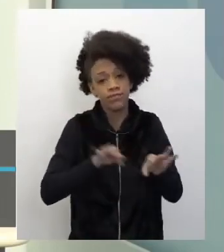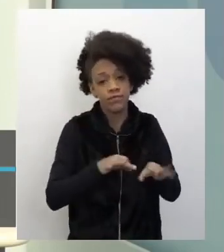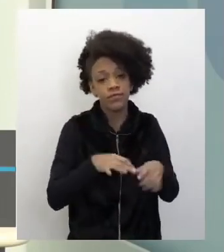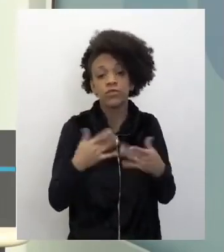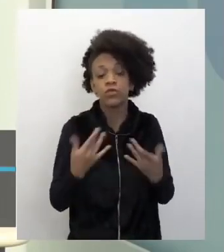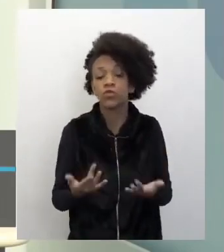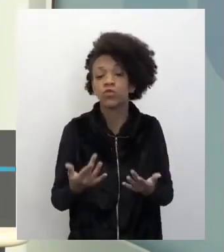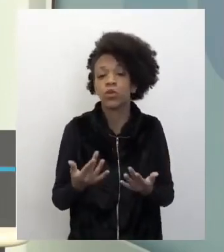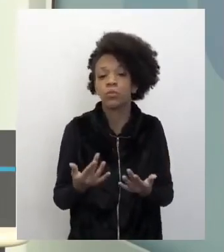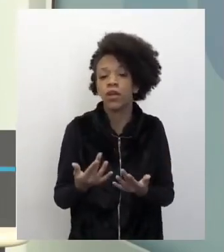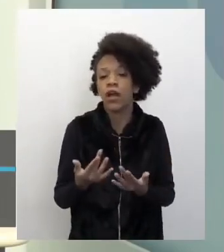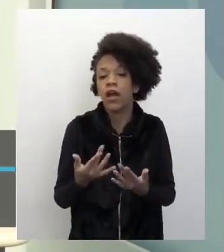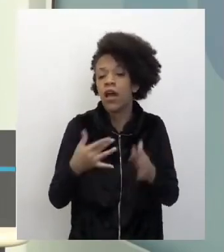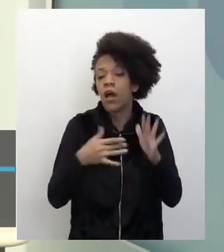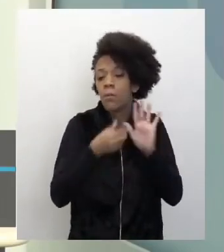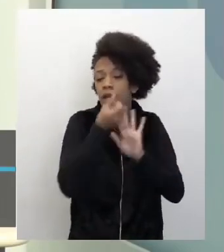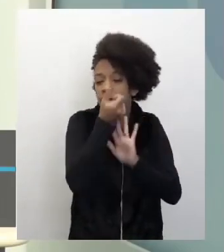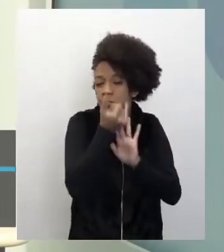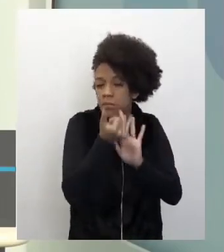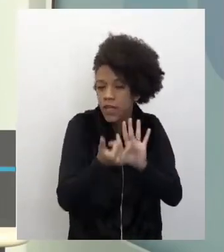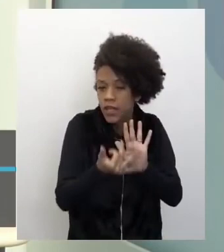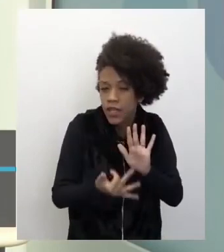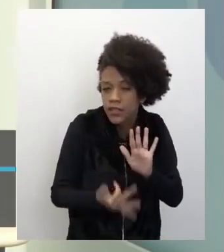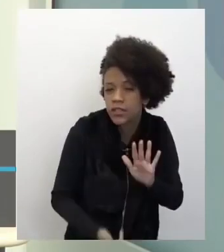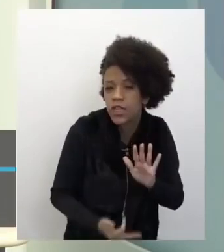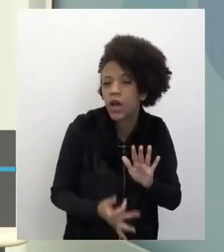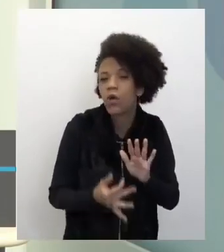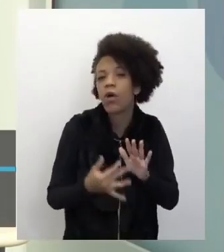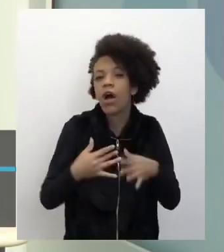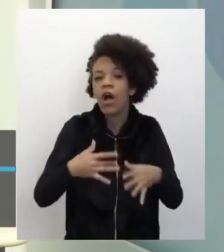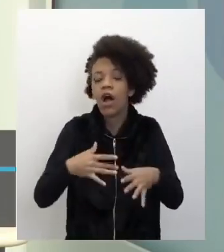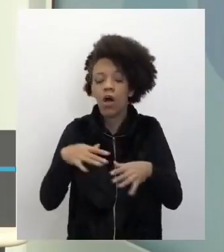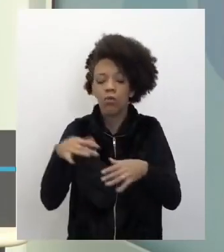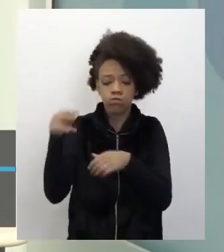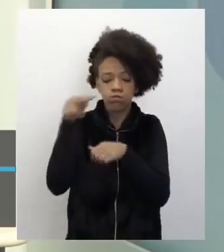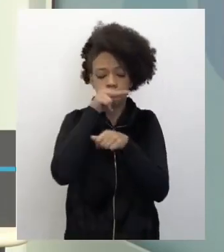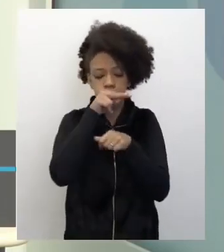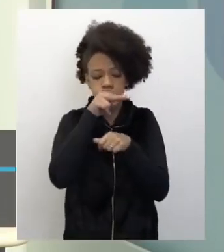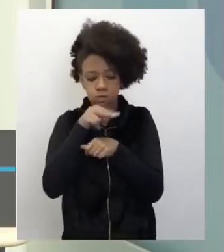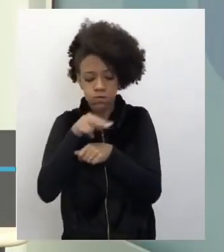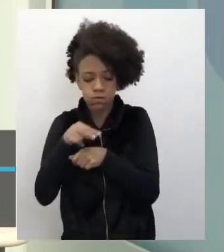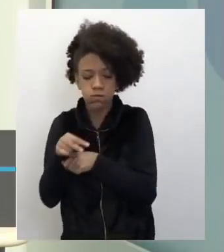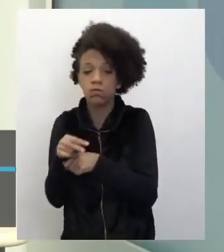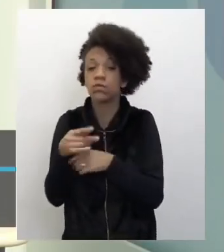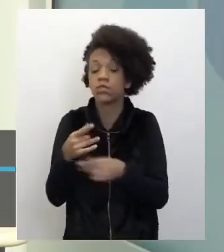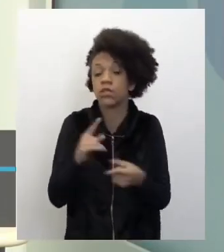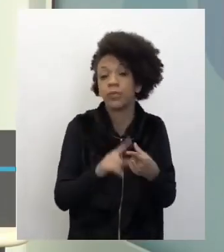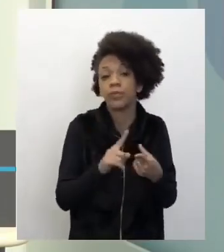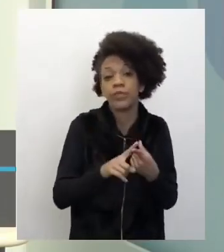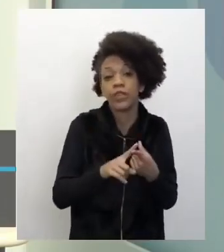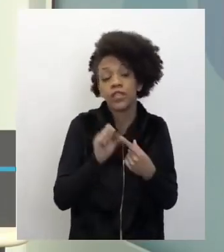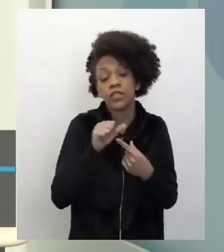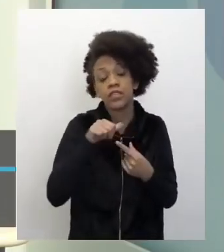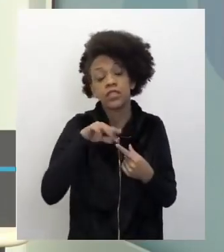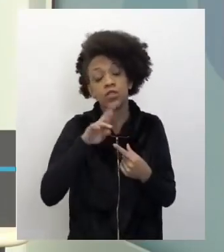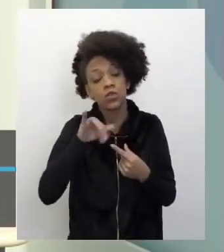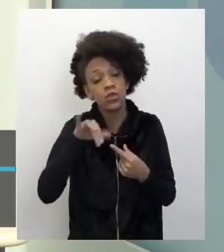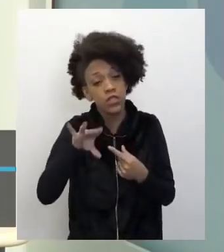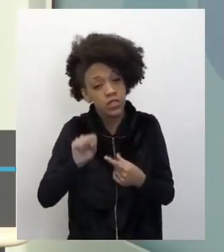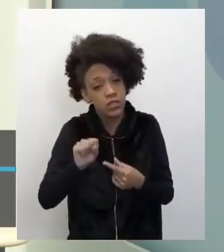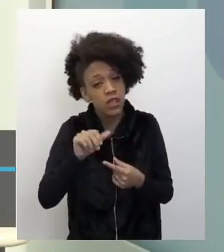questão, é uma introdução ao sensoriamento remoto. Então, ela destaca a questão dos sensores ativos e os